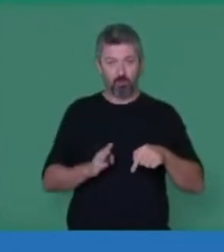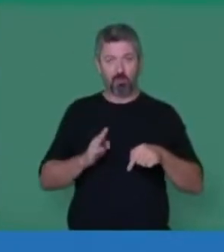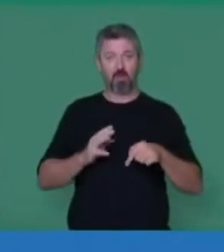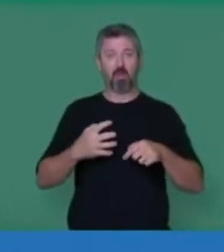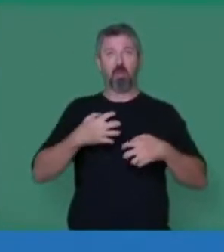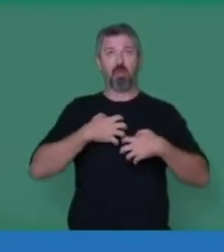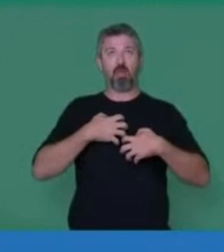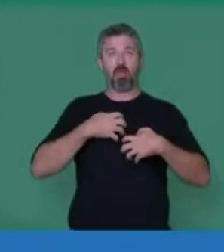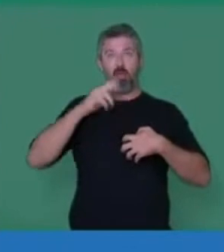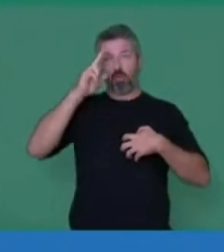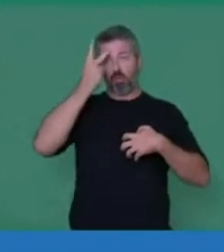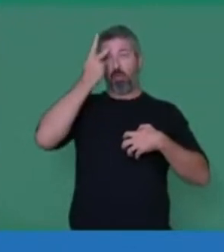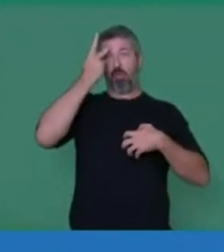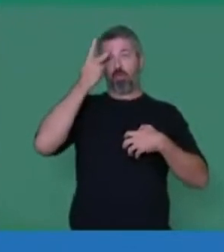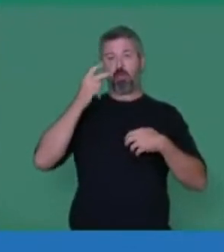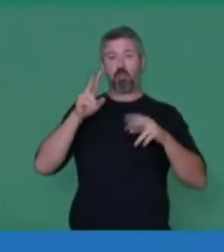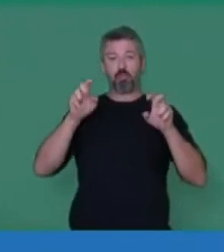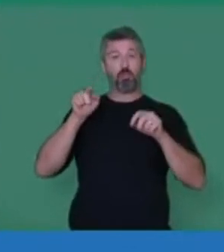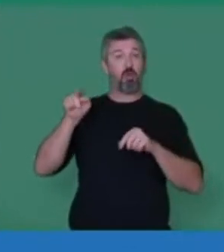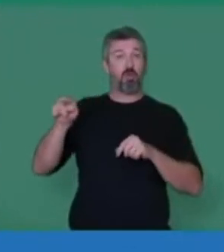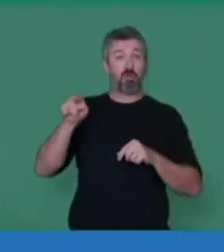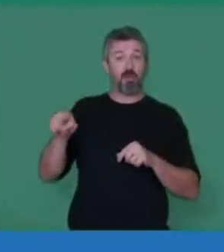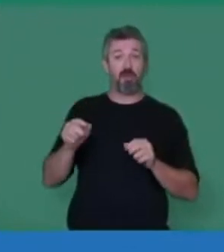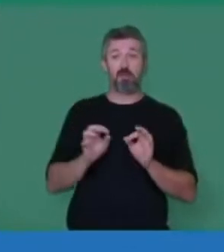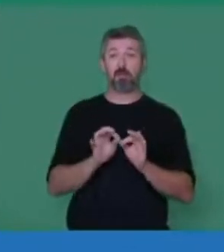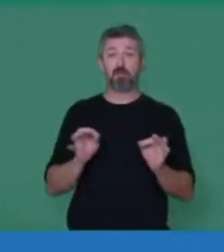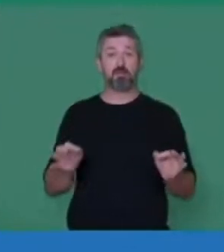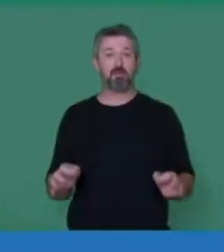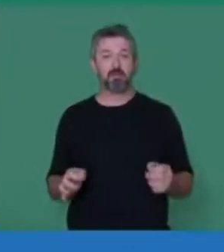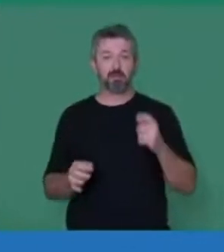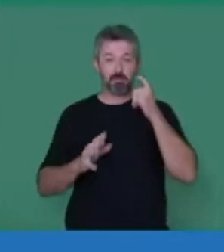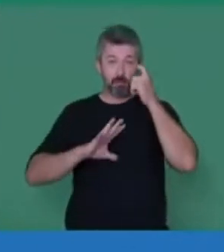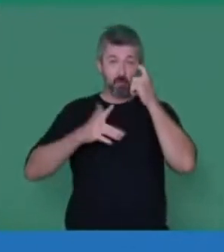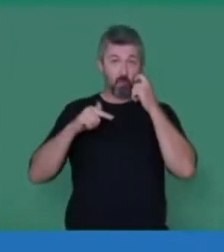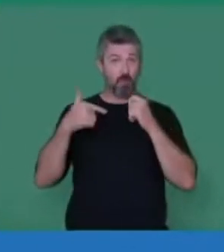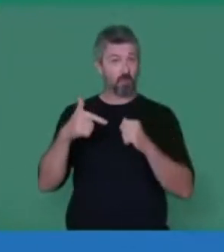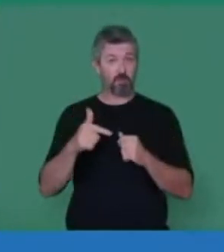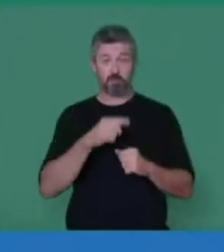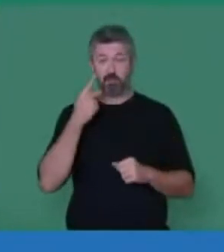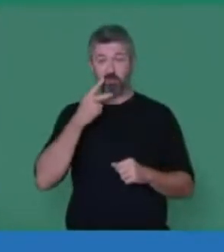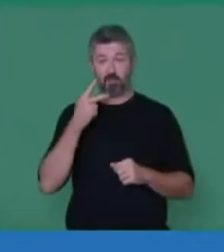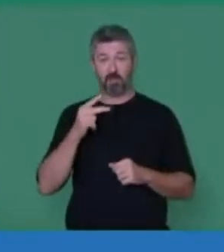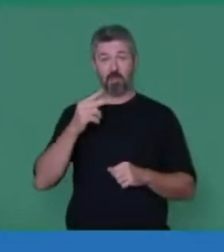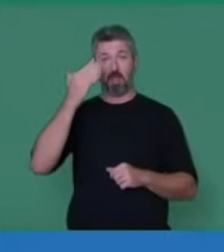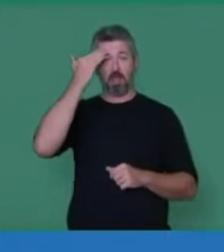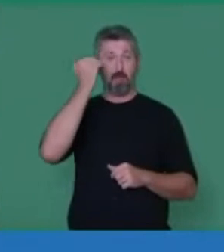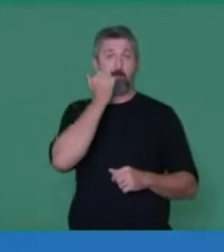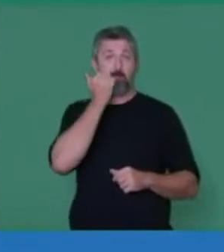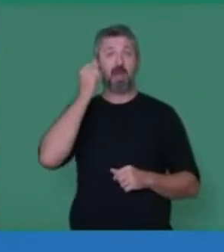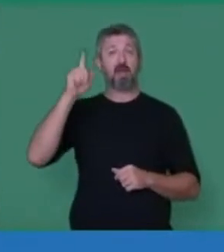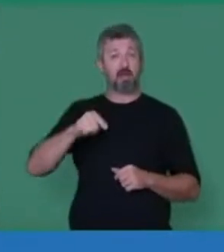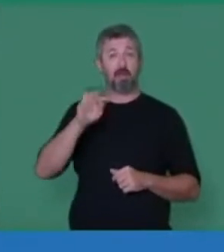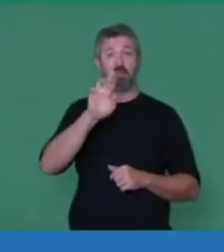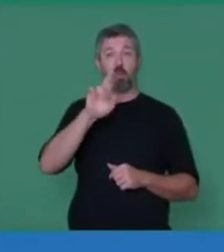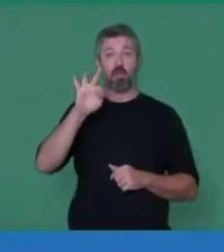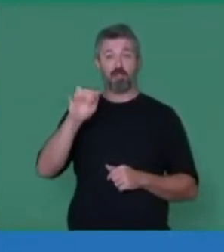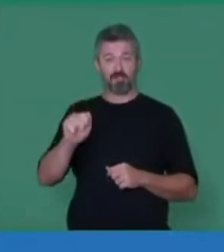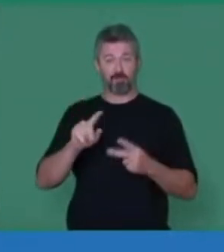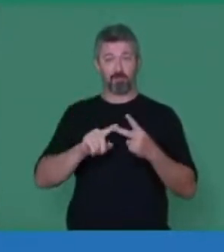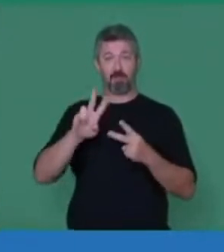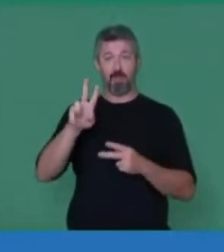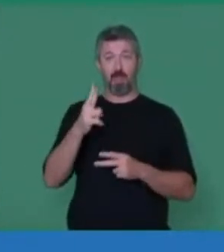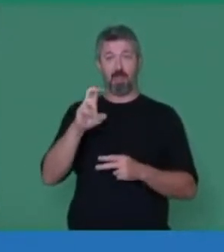enganado com essas pessoas que simplesmente não tem coragem de dizer que Hamas é terrorista, que Hezbollah, que agora está